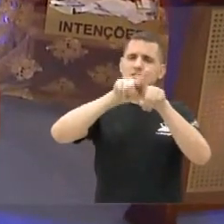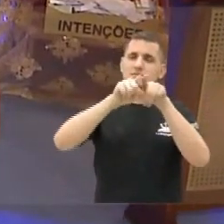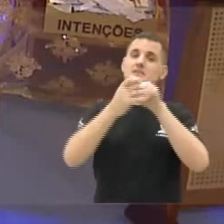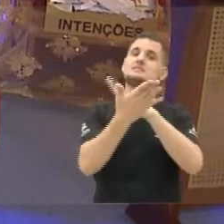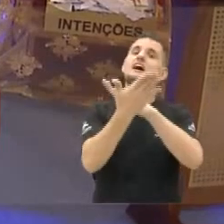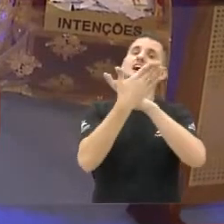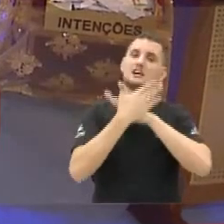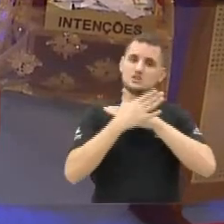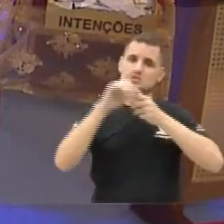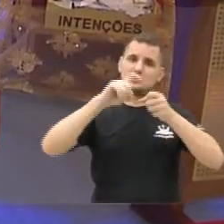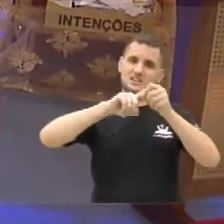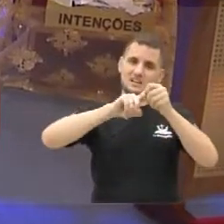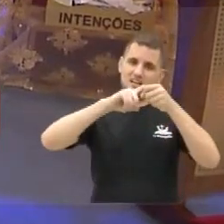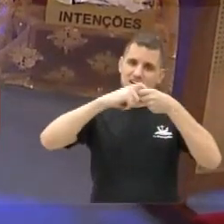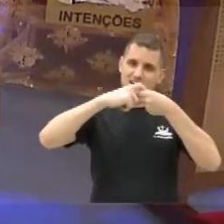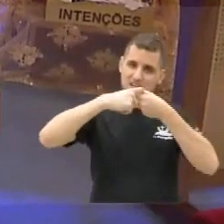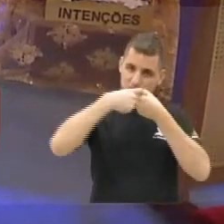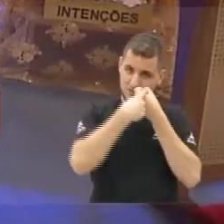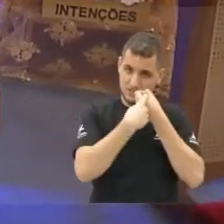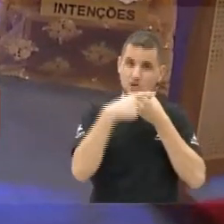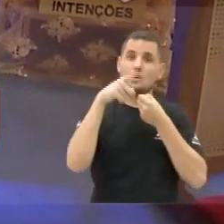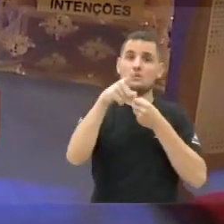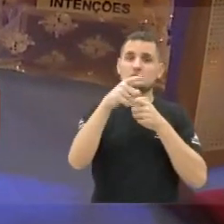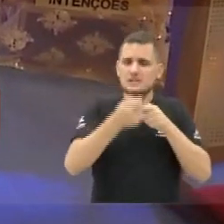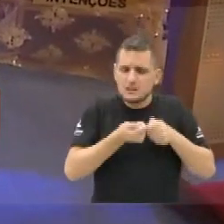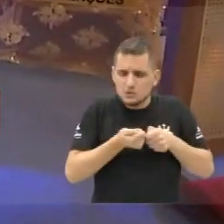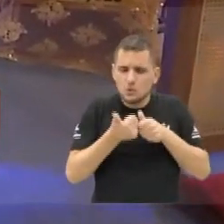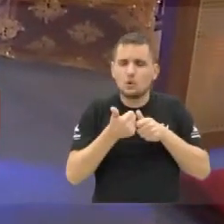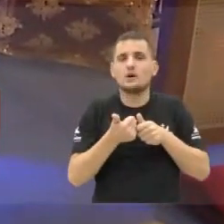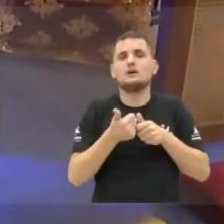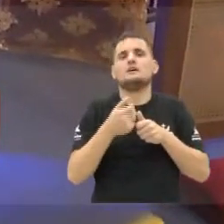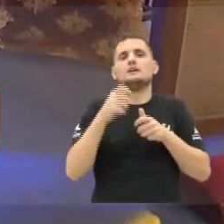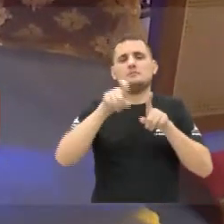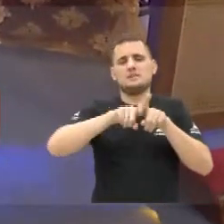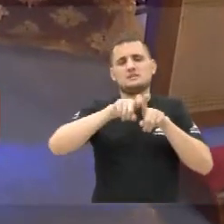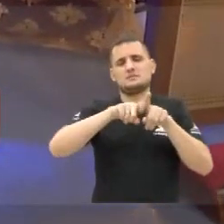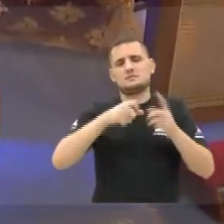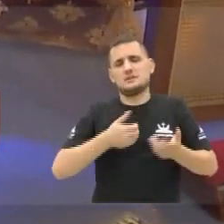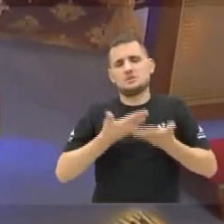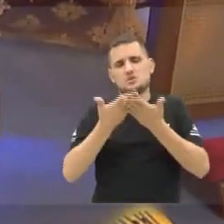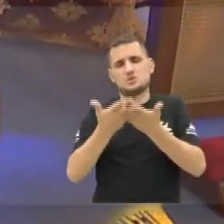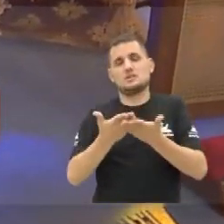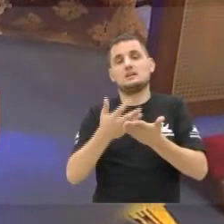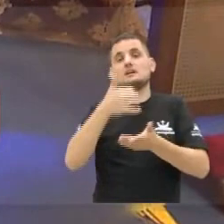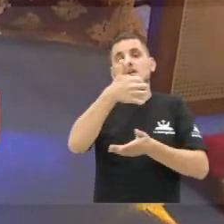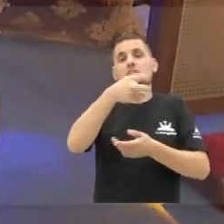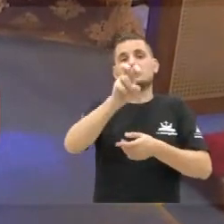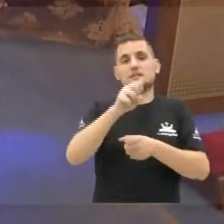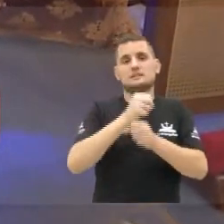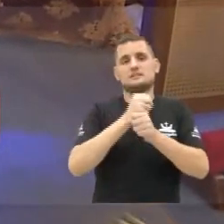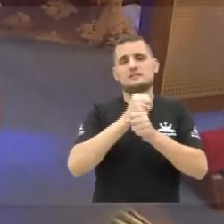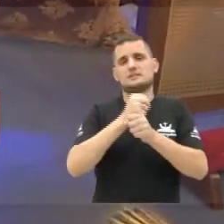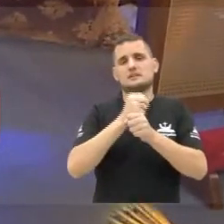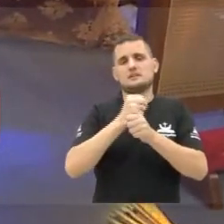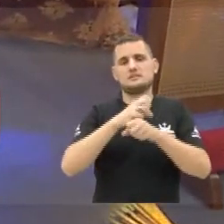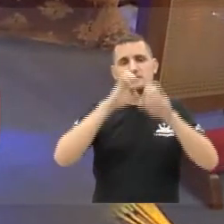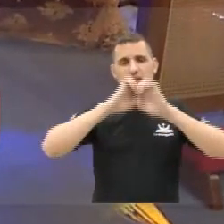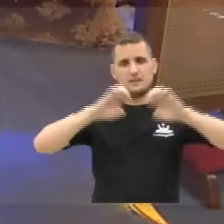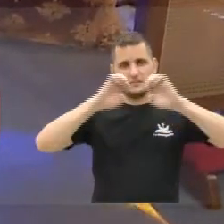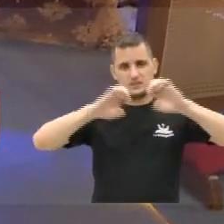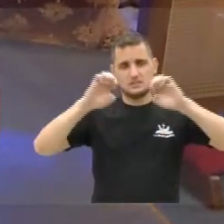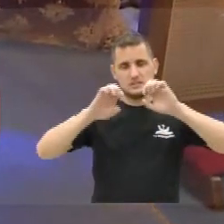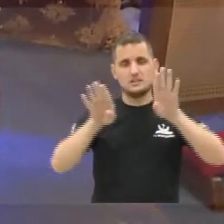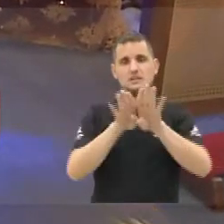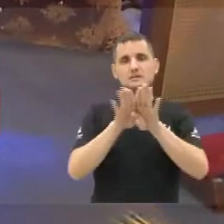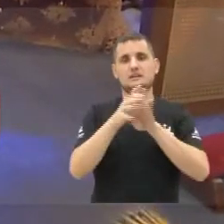obra, você que doa todos os meses. São 15 anos de evangelização e 6 anos de noite